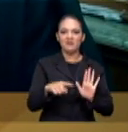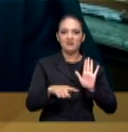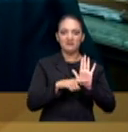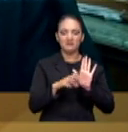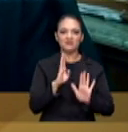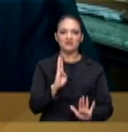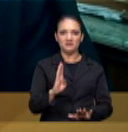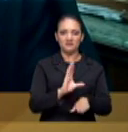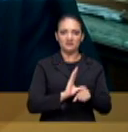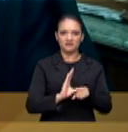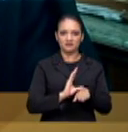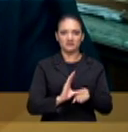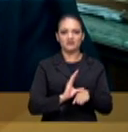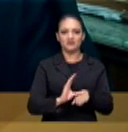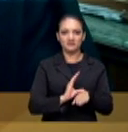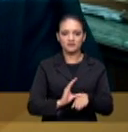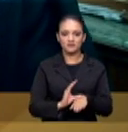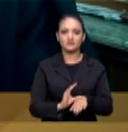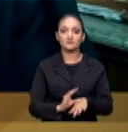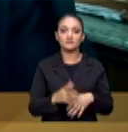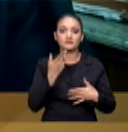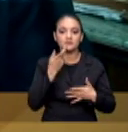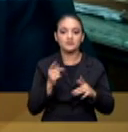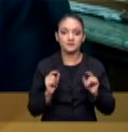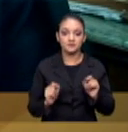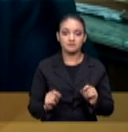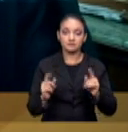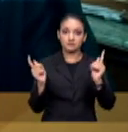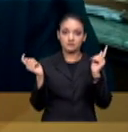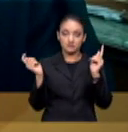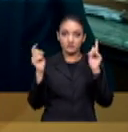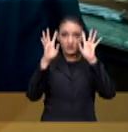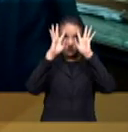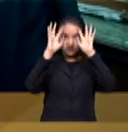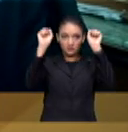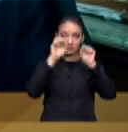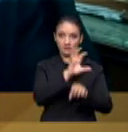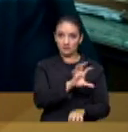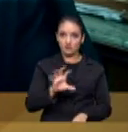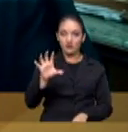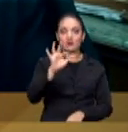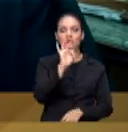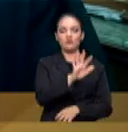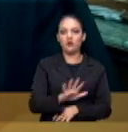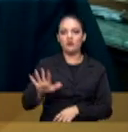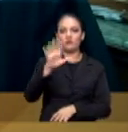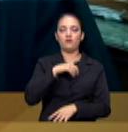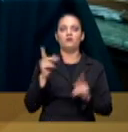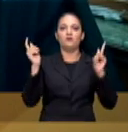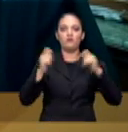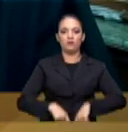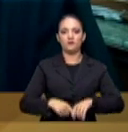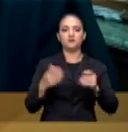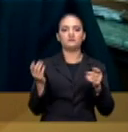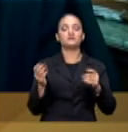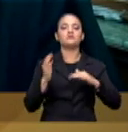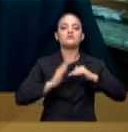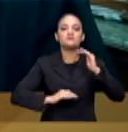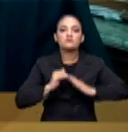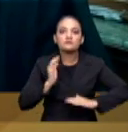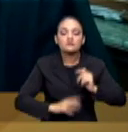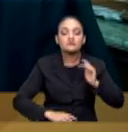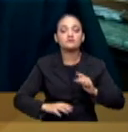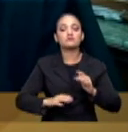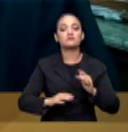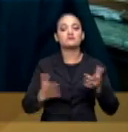da Constituição Federal, a revelar que compete aos tribunais regionais federais julgar ações